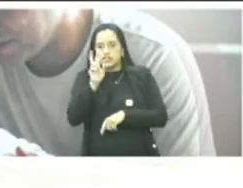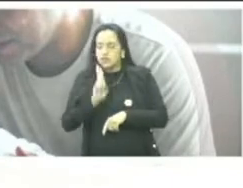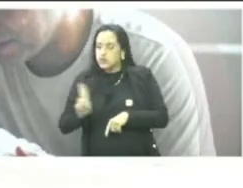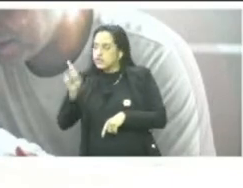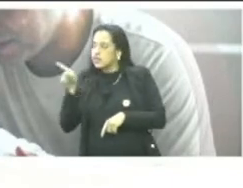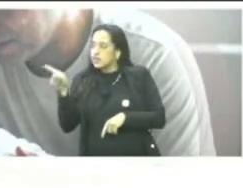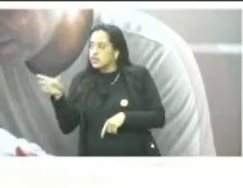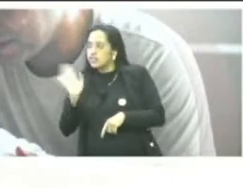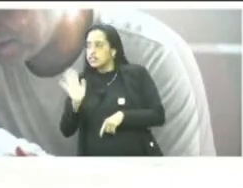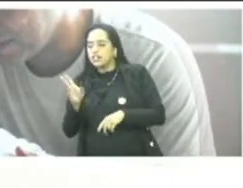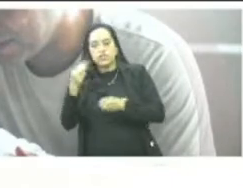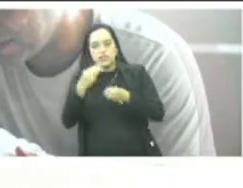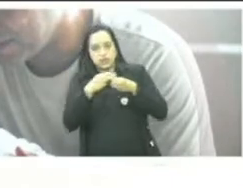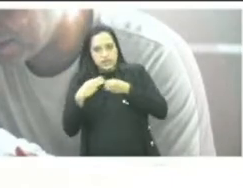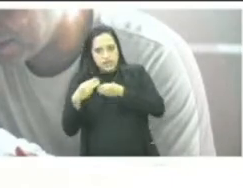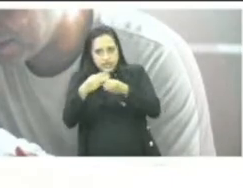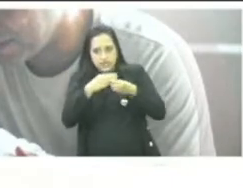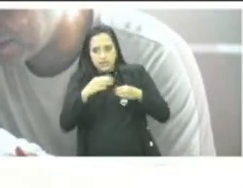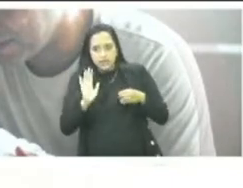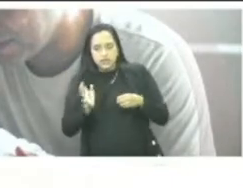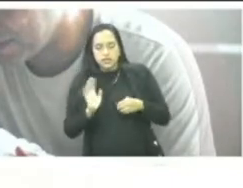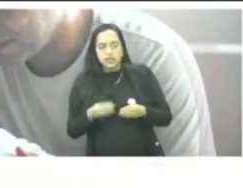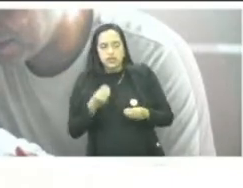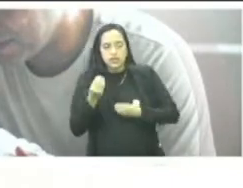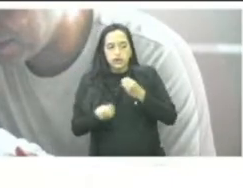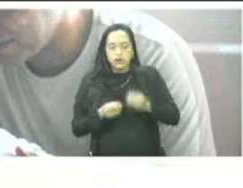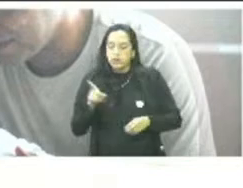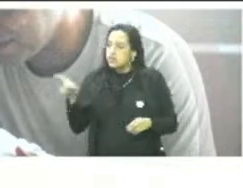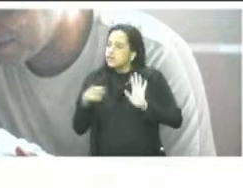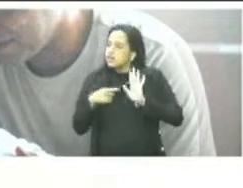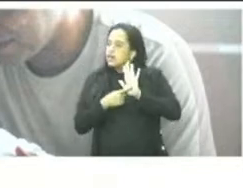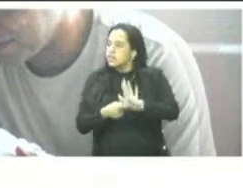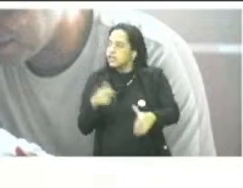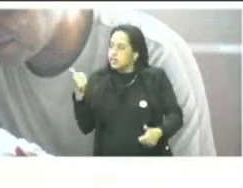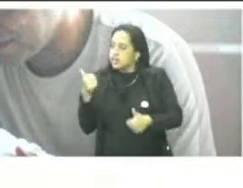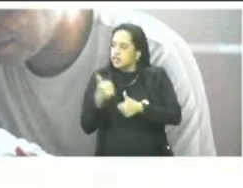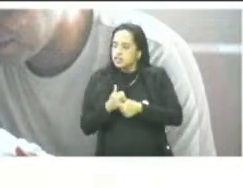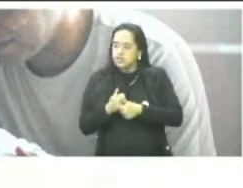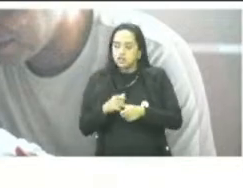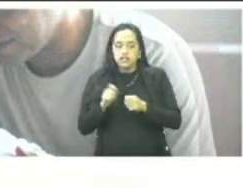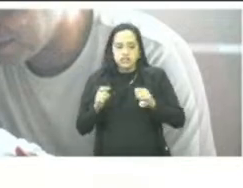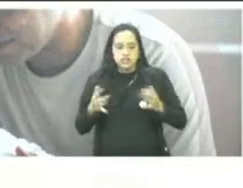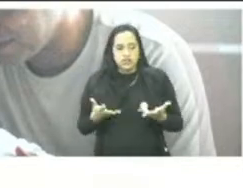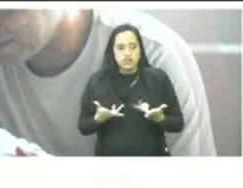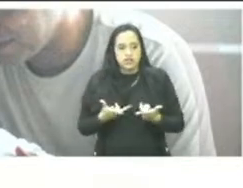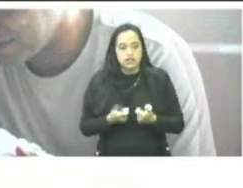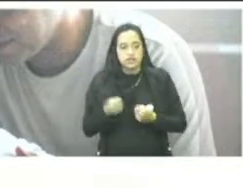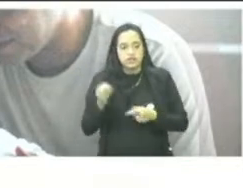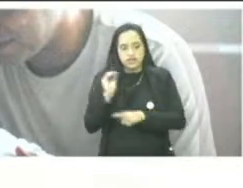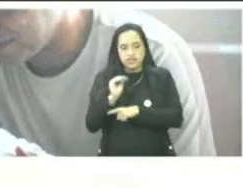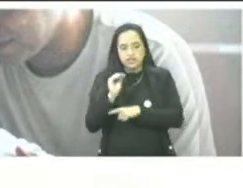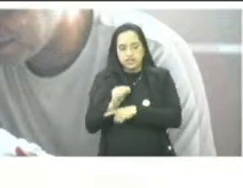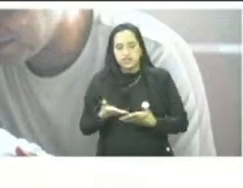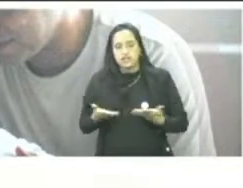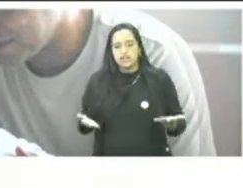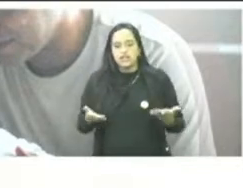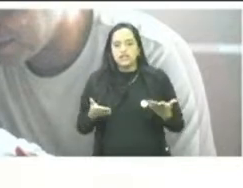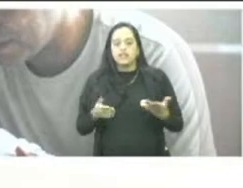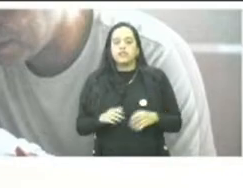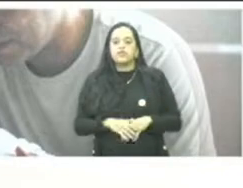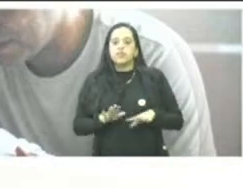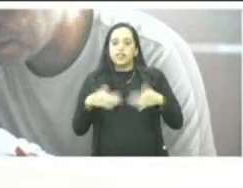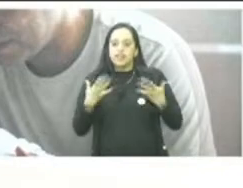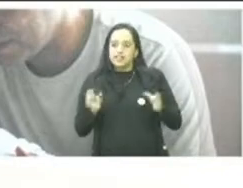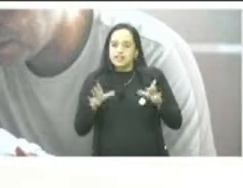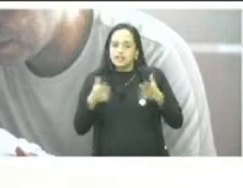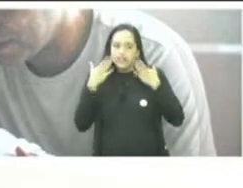ponta, nos municípios pilotos, né, de como que isso apoia e vai fazendo essa qualificação do cuidado. Então, era isso,